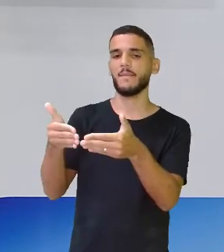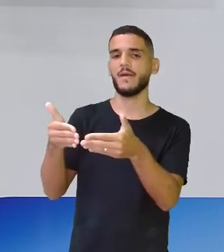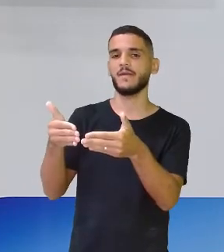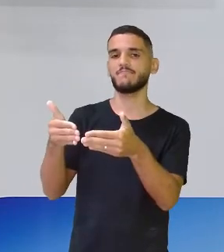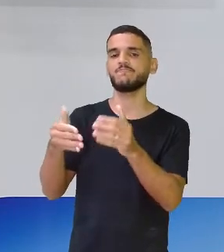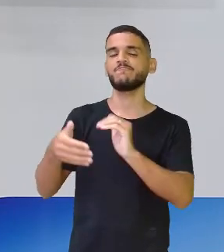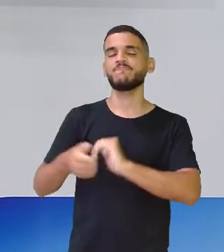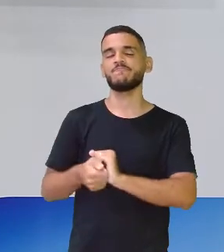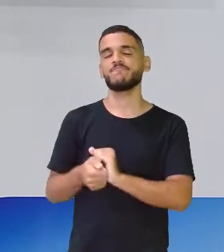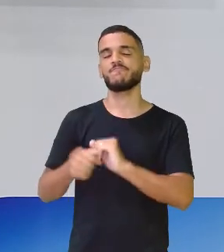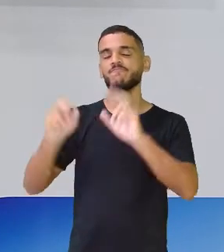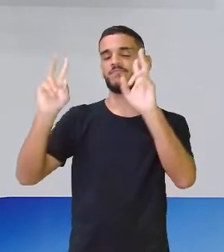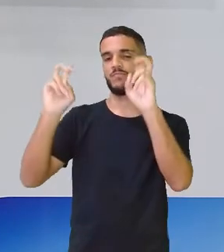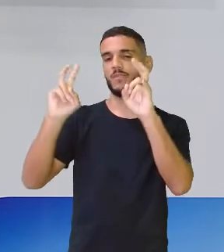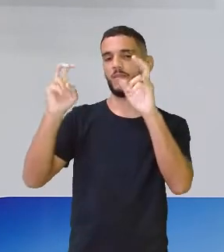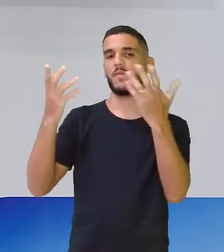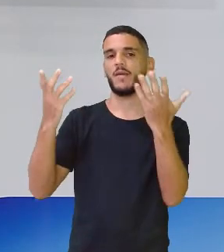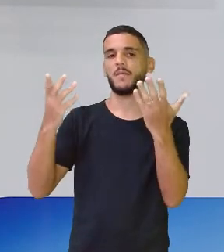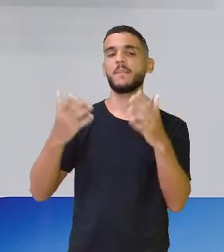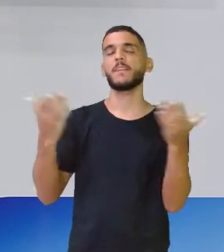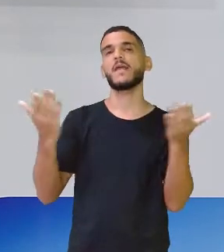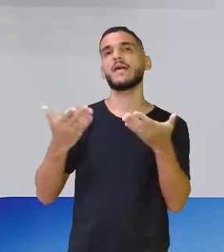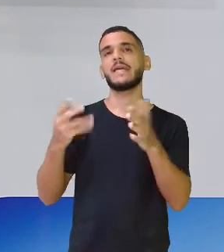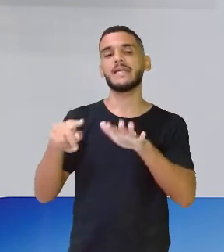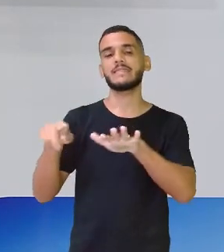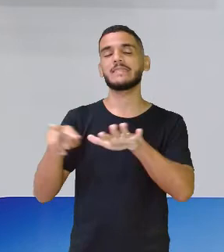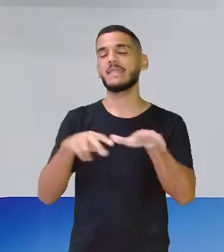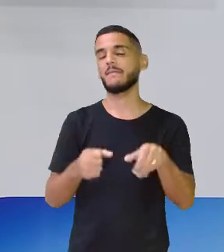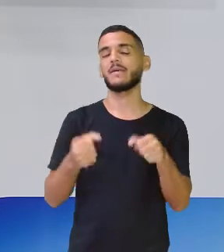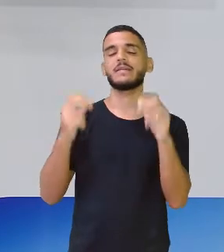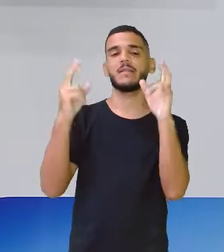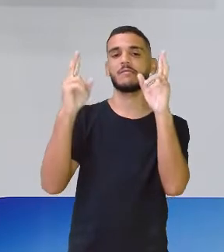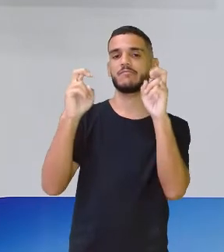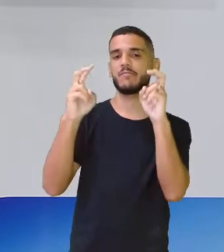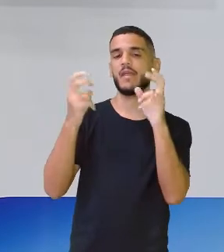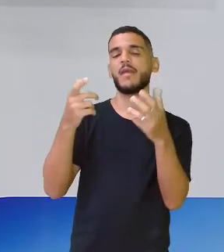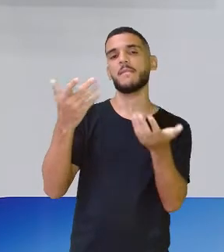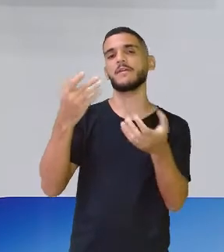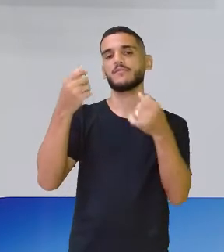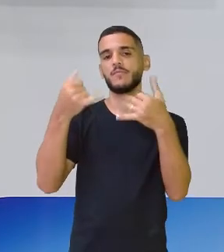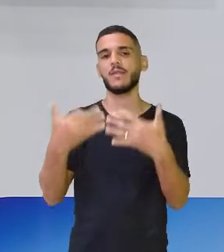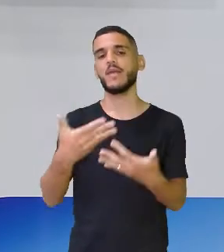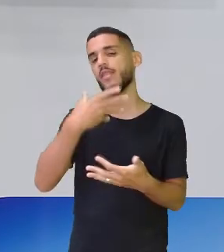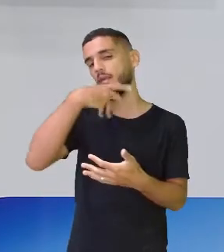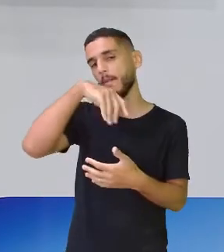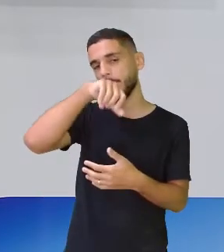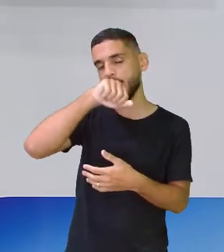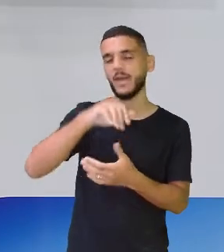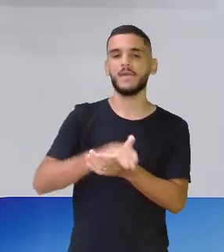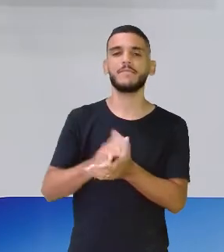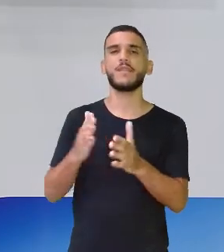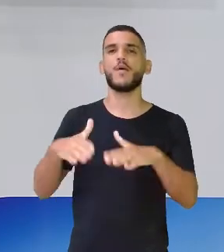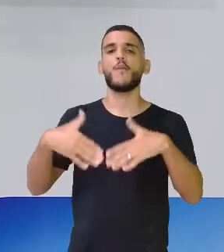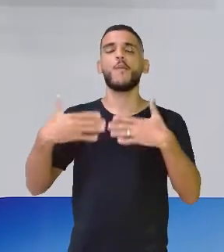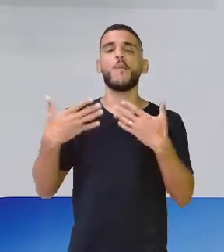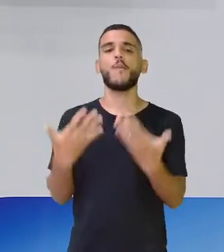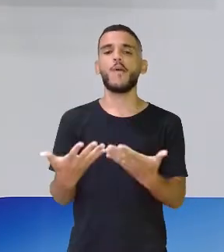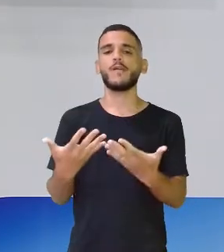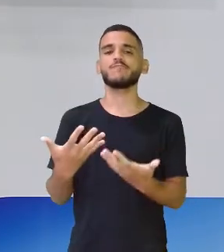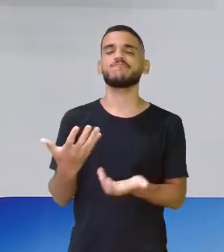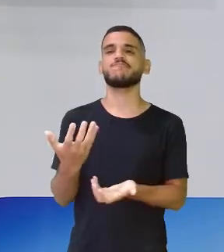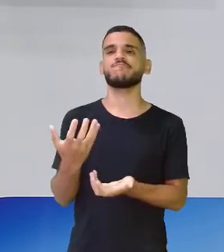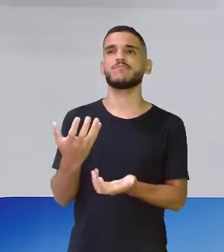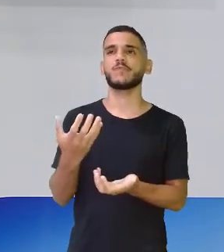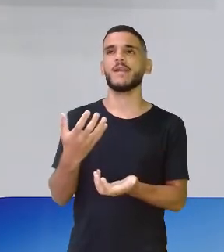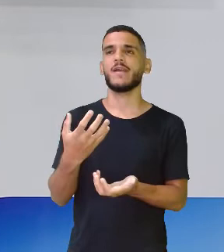né, esses dias falando a respeito da paternidade. Então, na aula anterior, a gente viu a respeito de quais são as formas de